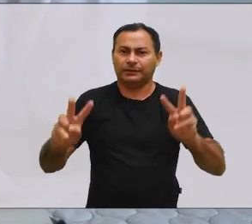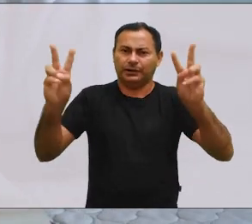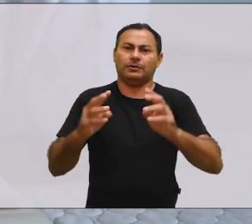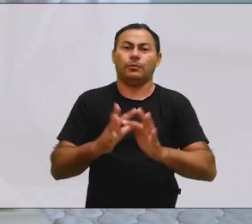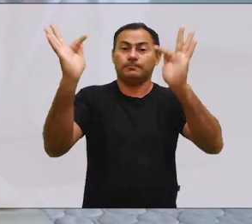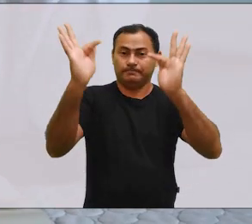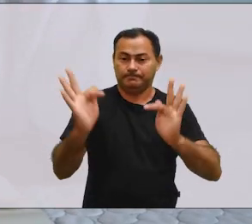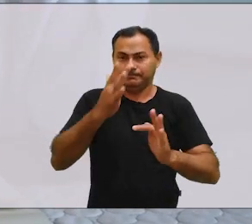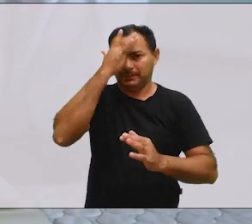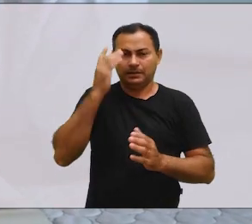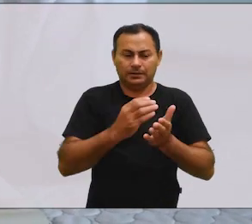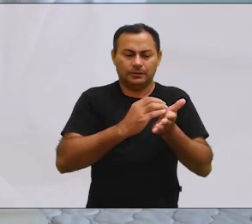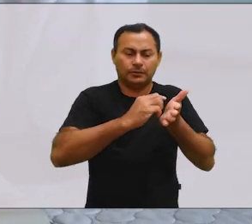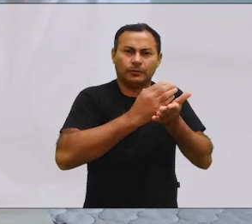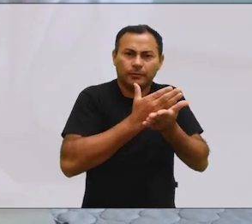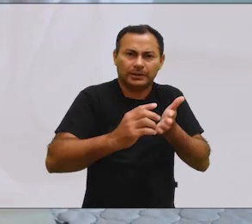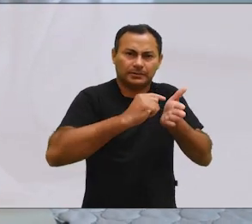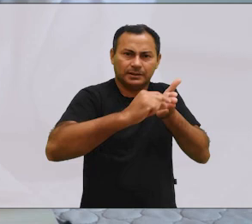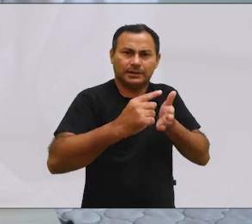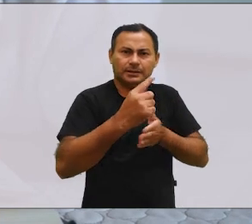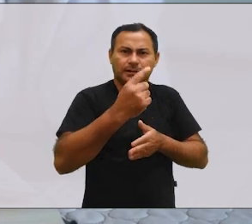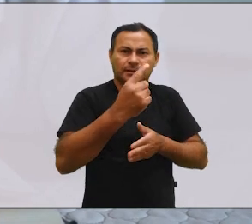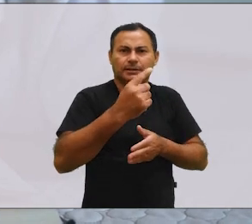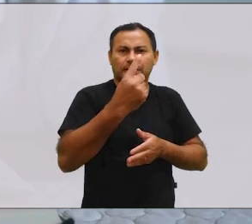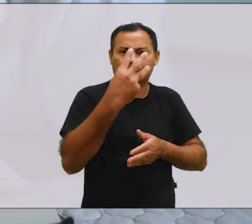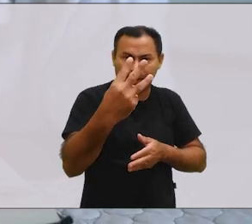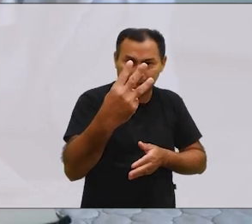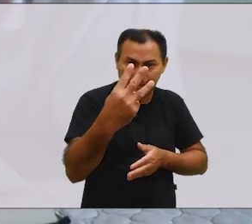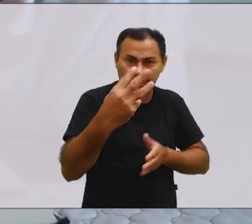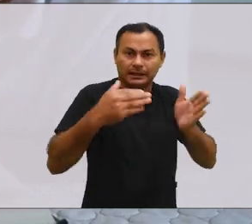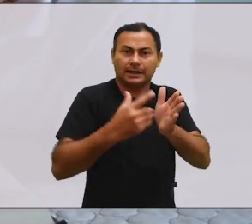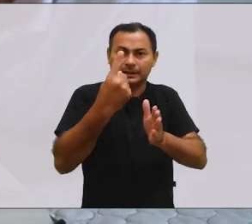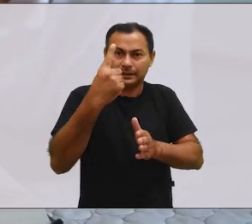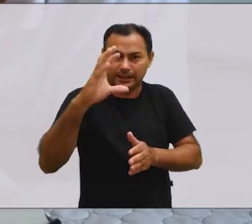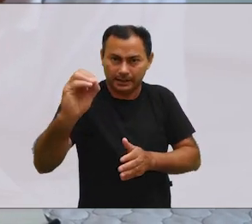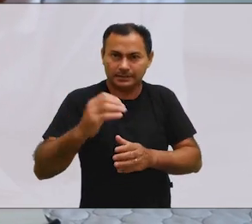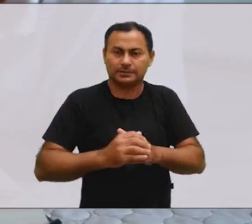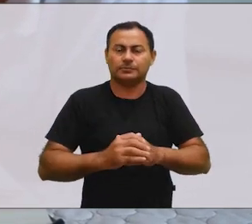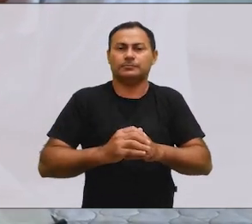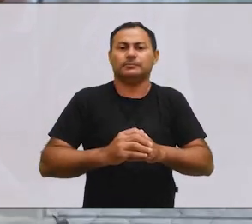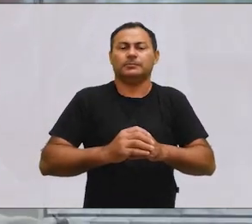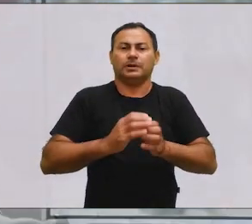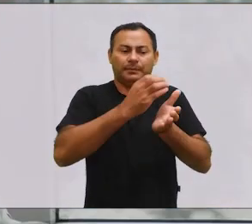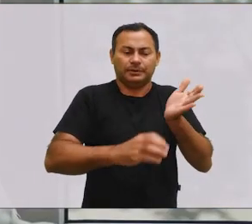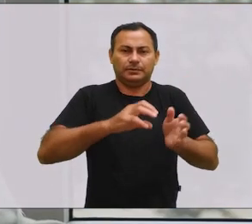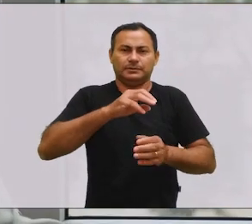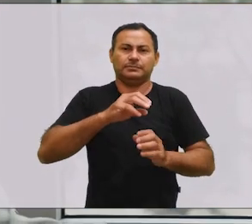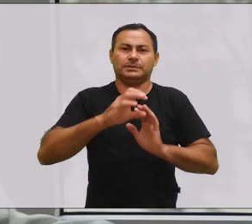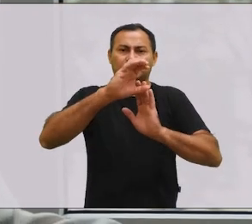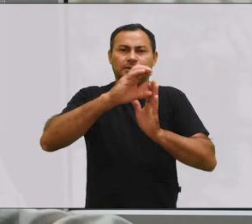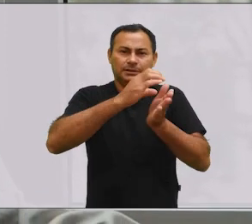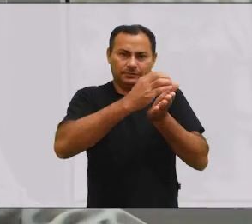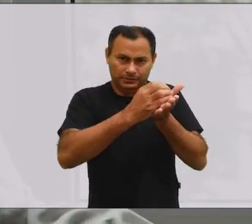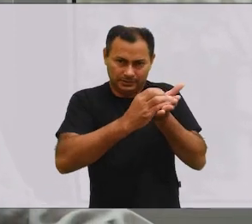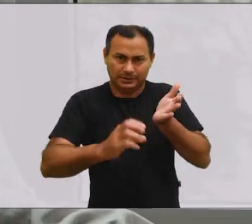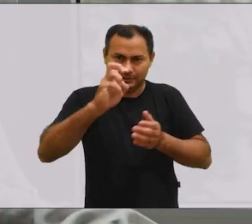bem-aventuranças, que vão dos versículos 3 a 10 de Mateus, capítulo 5, são o Sermão do Monte. O restante do